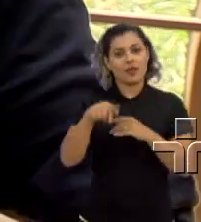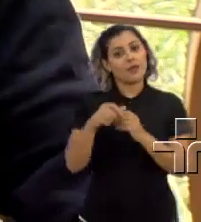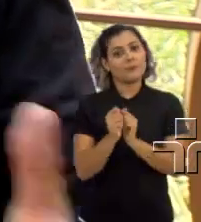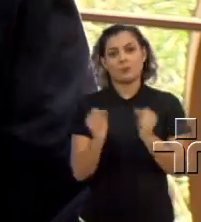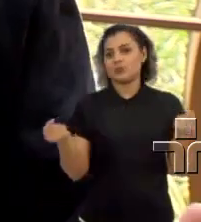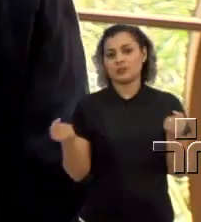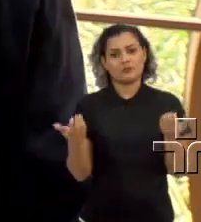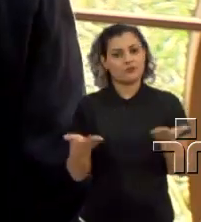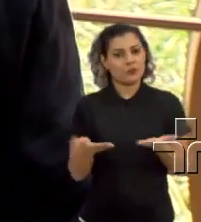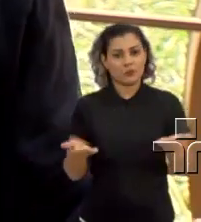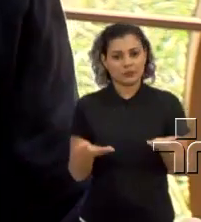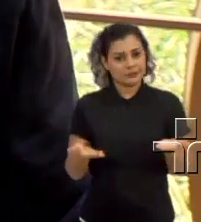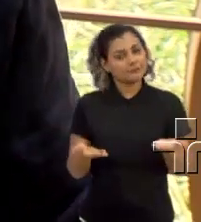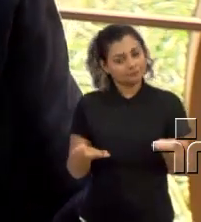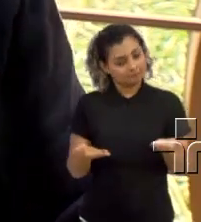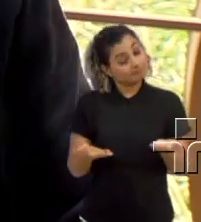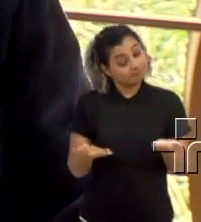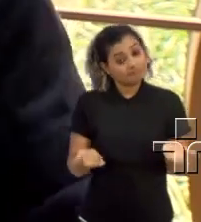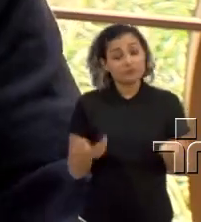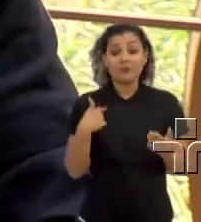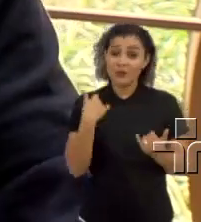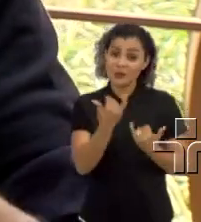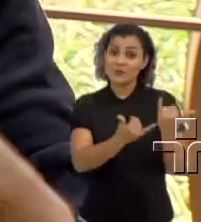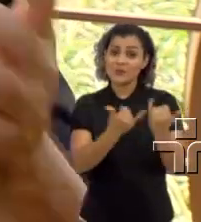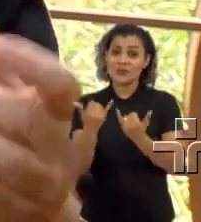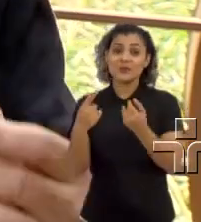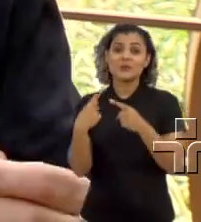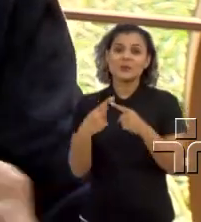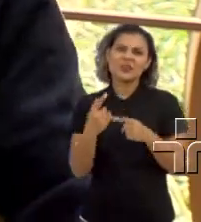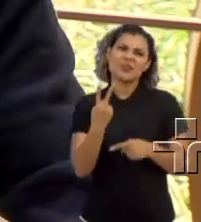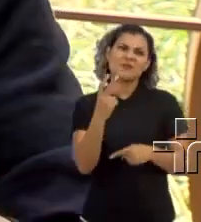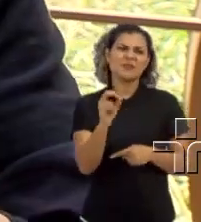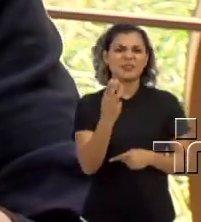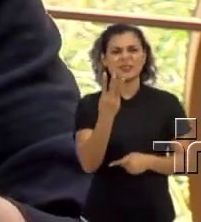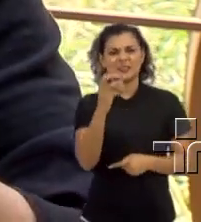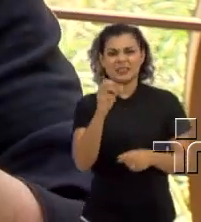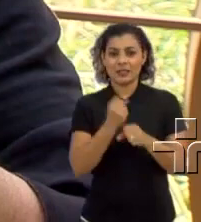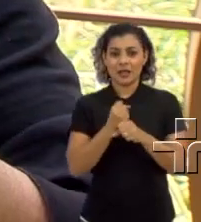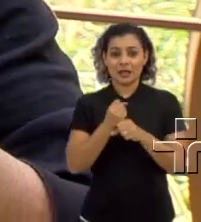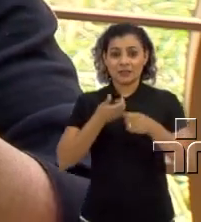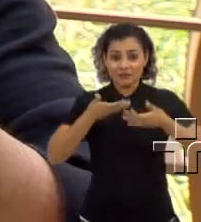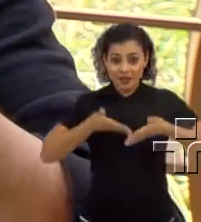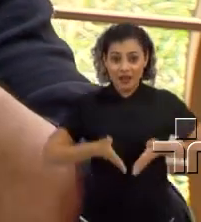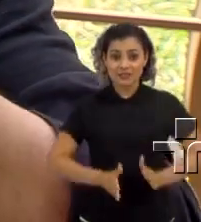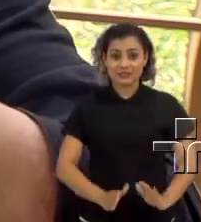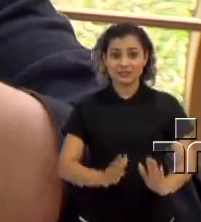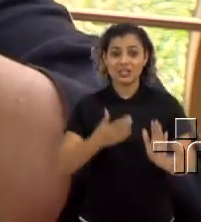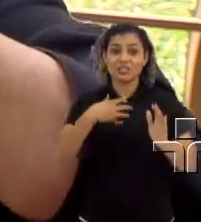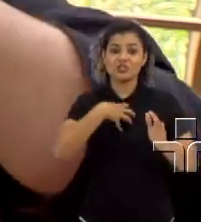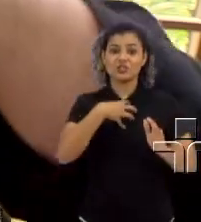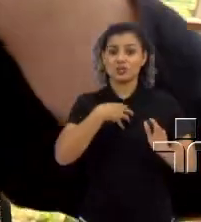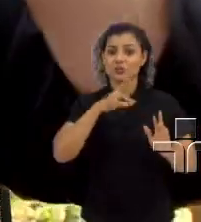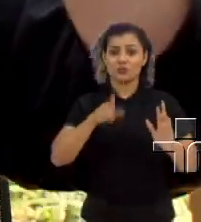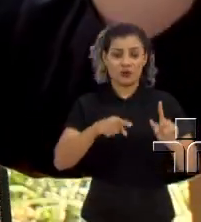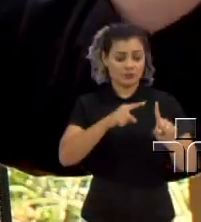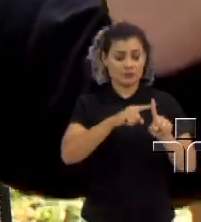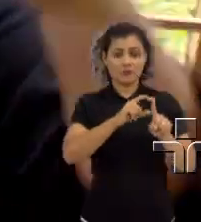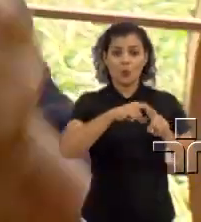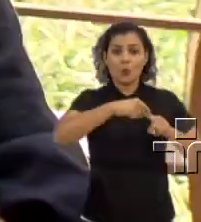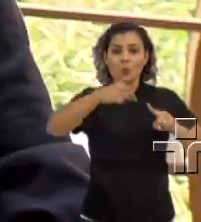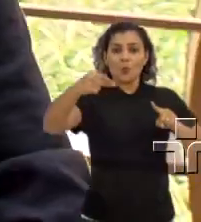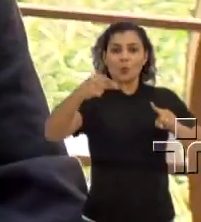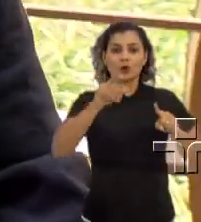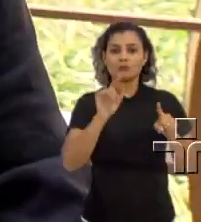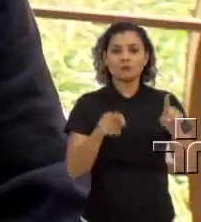no mundo de hoje, é praticamente impossível. Eu brinco que eles, daqui uns 20, 30 anos, já nascerão com uma mutação genética, que esse dedo vai ser